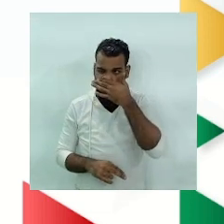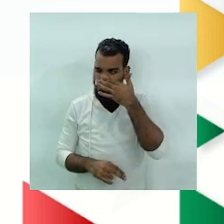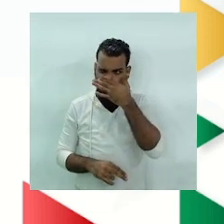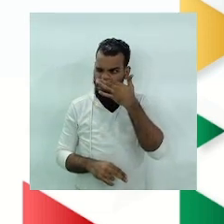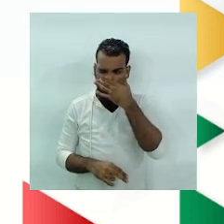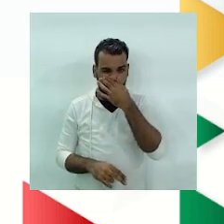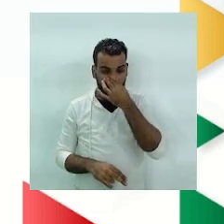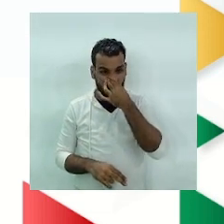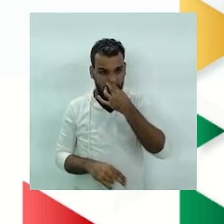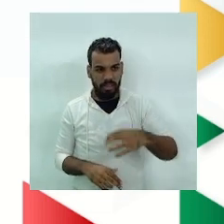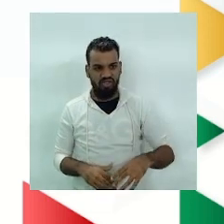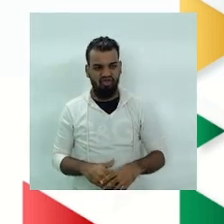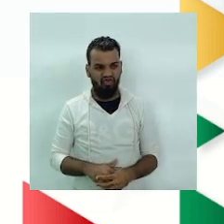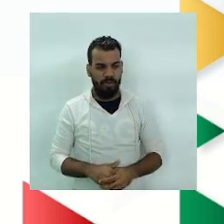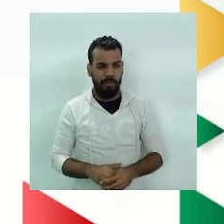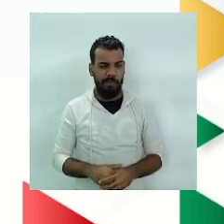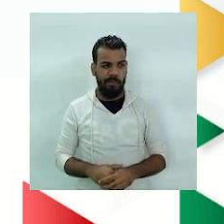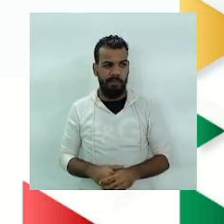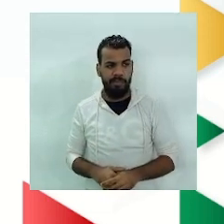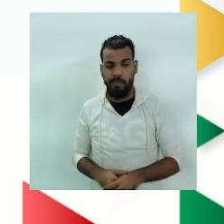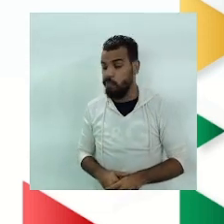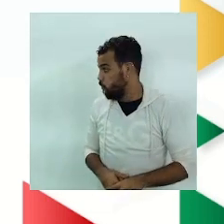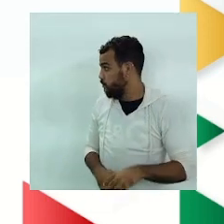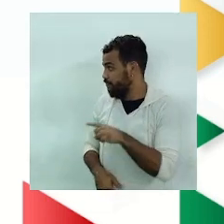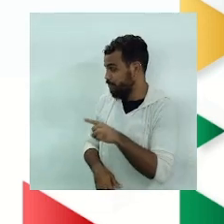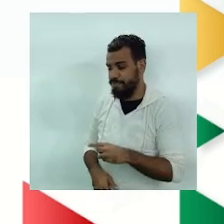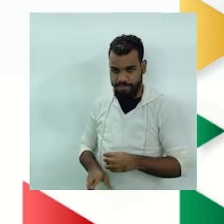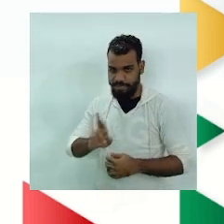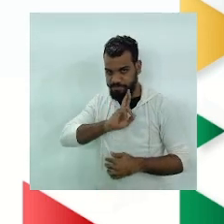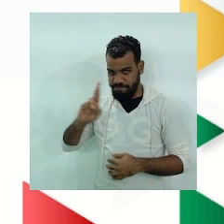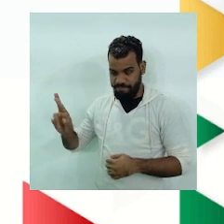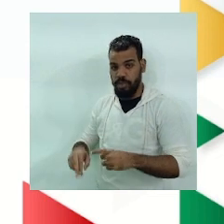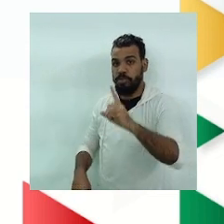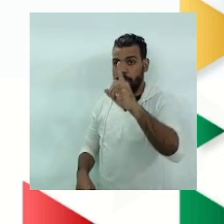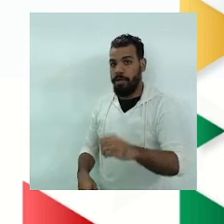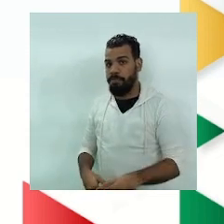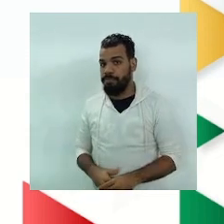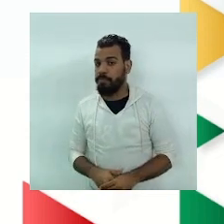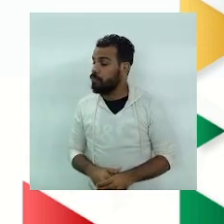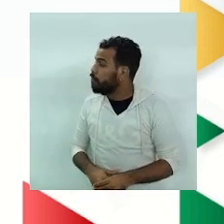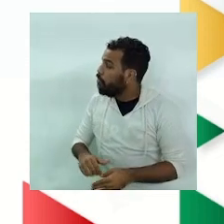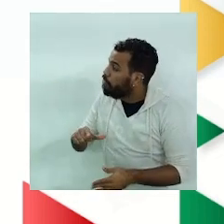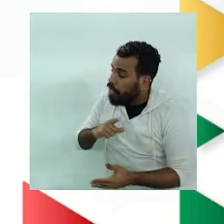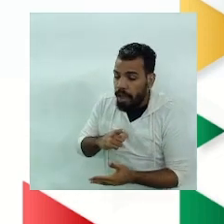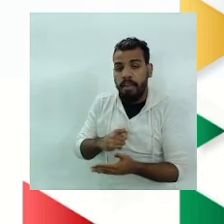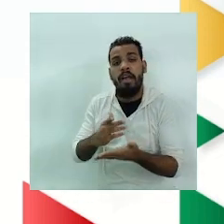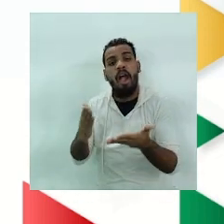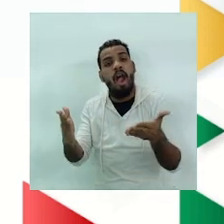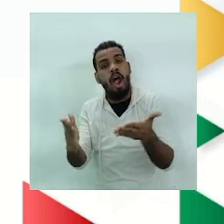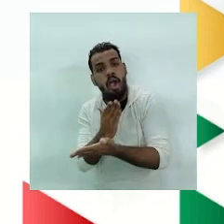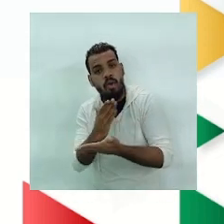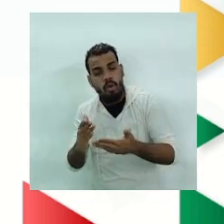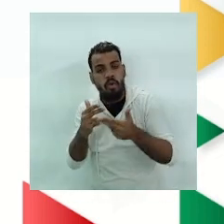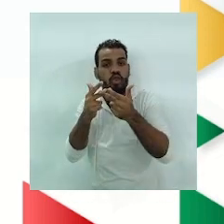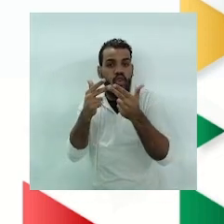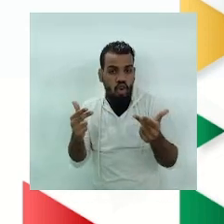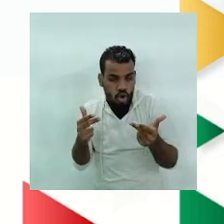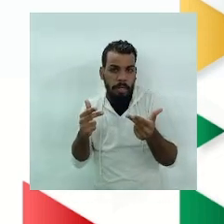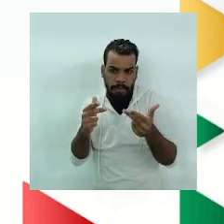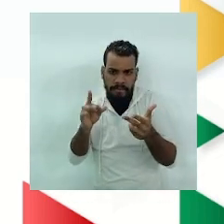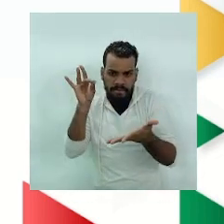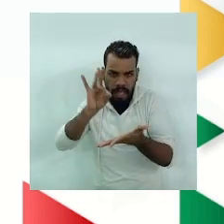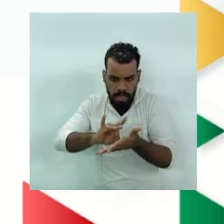entender melhor o assunto. Vamos lá. Primeira questão. Existem várias evidências que sustentam o fato de que